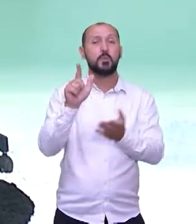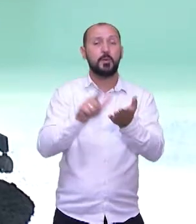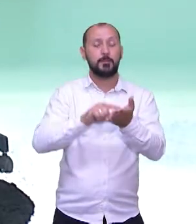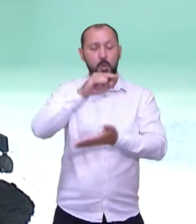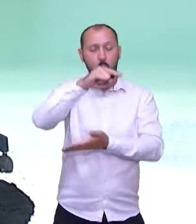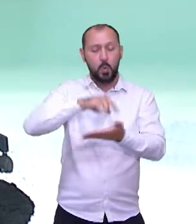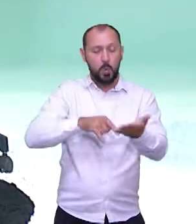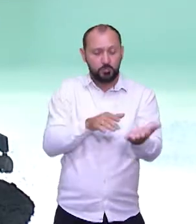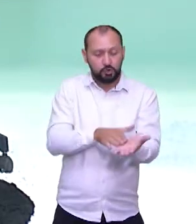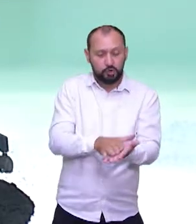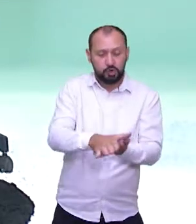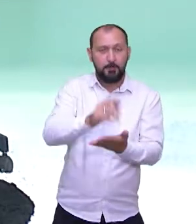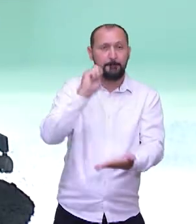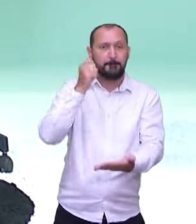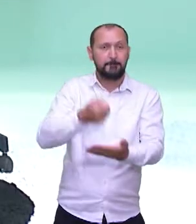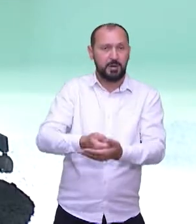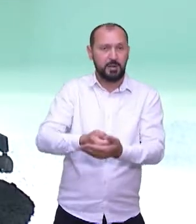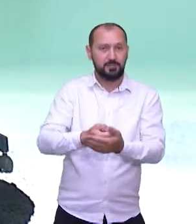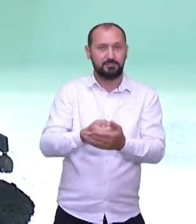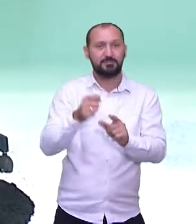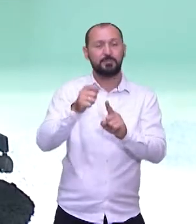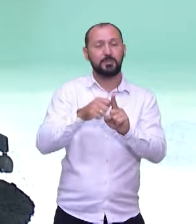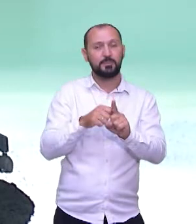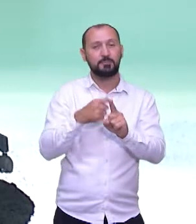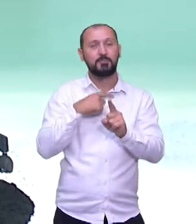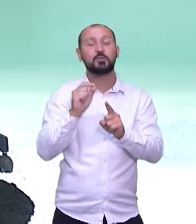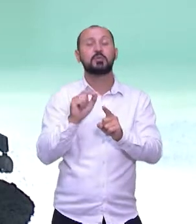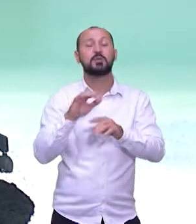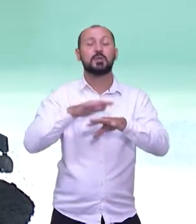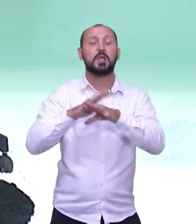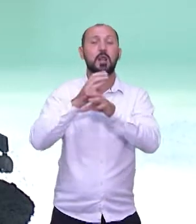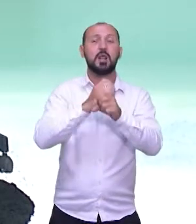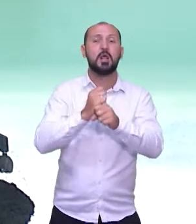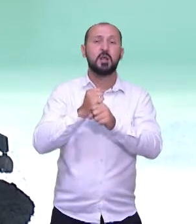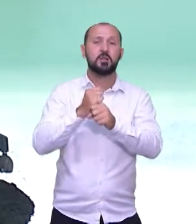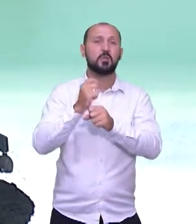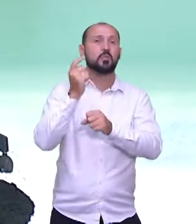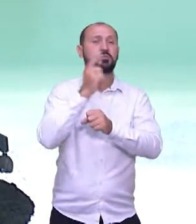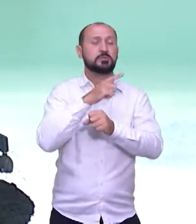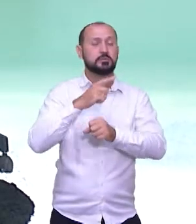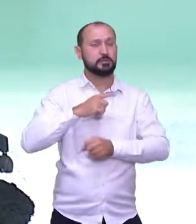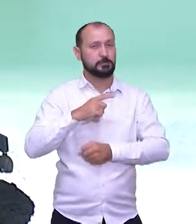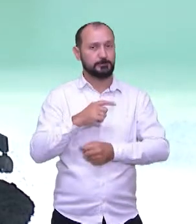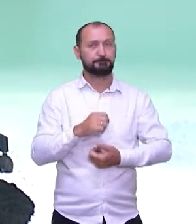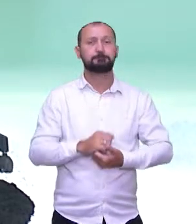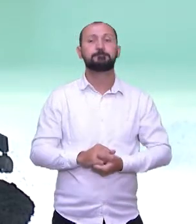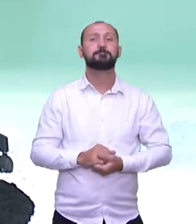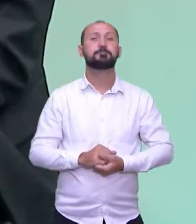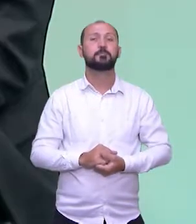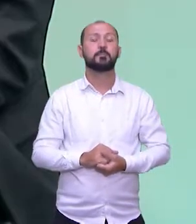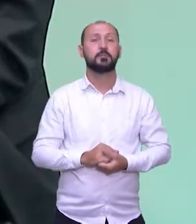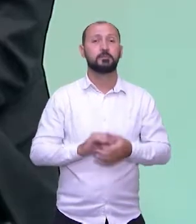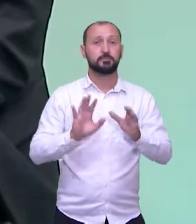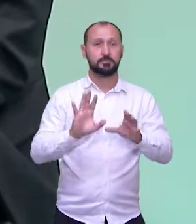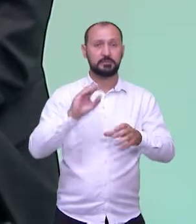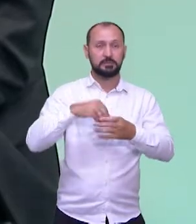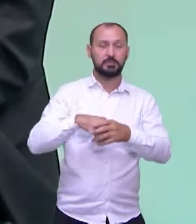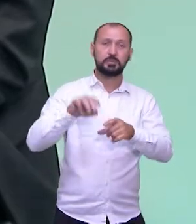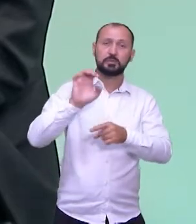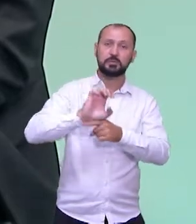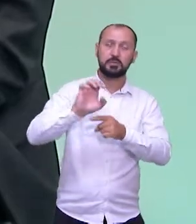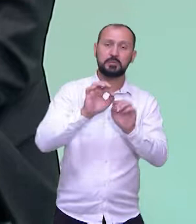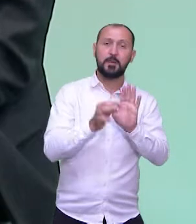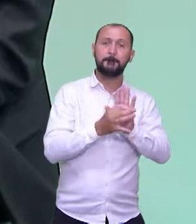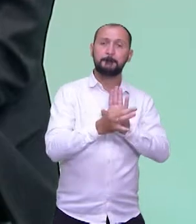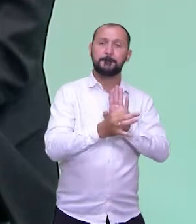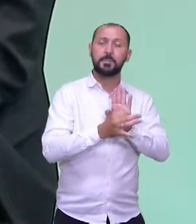única guia sendo emitida todo mês em cima do faturamento que ele possa estar obtendo. No Estado,